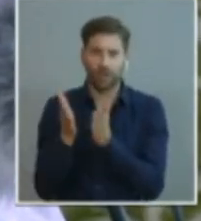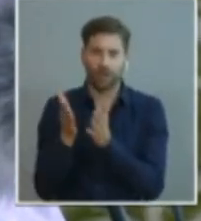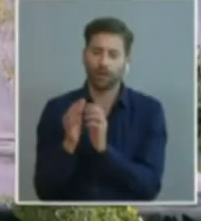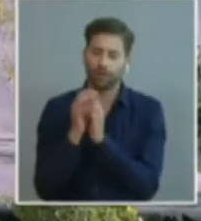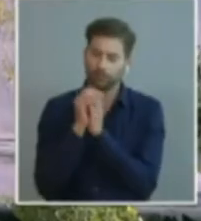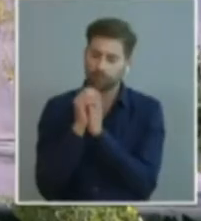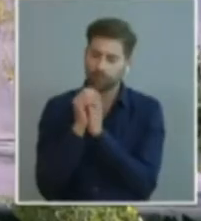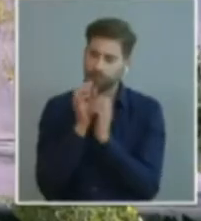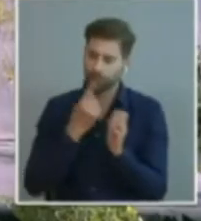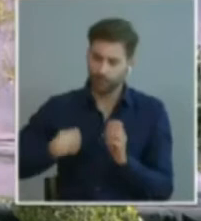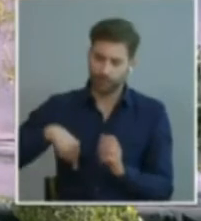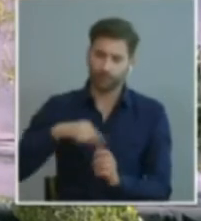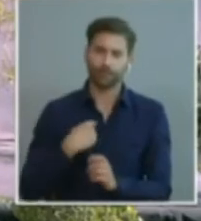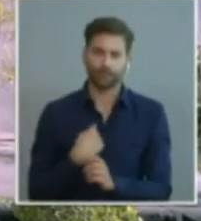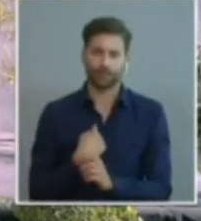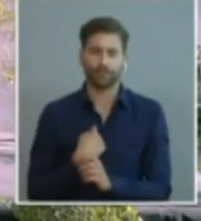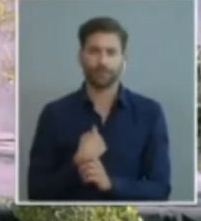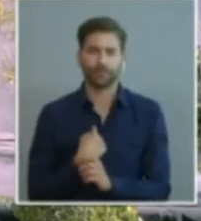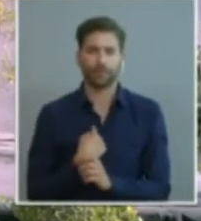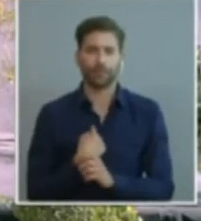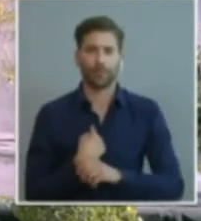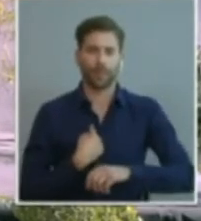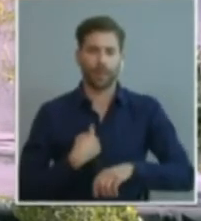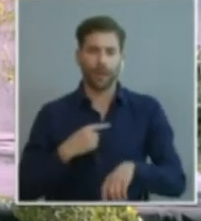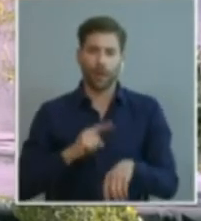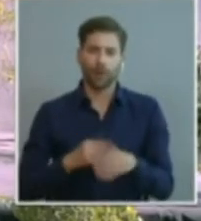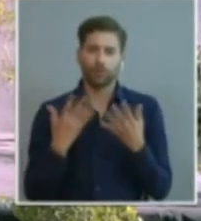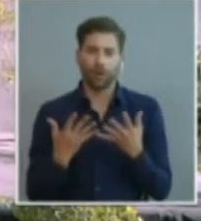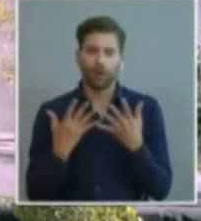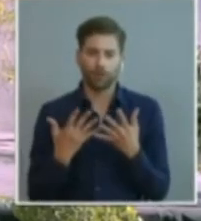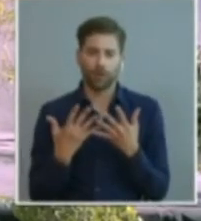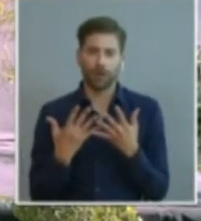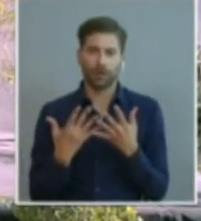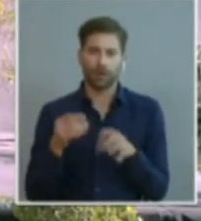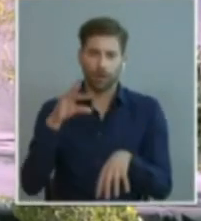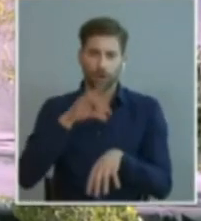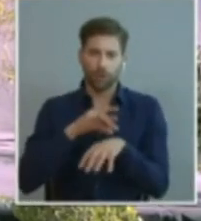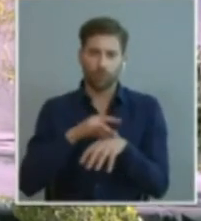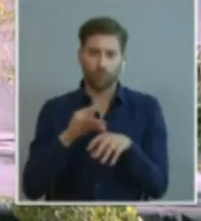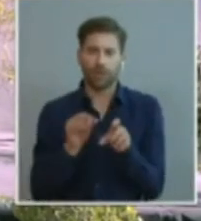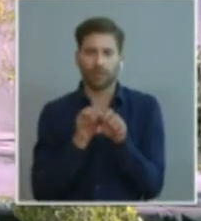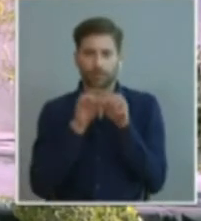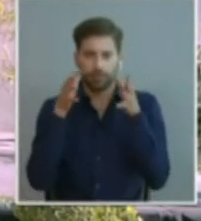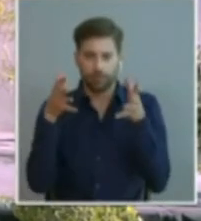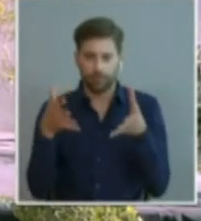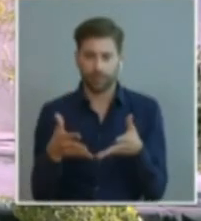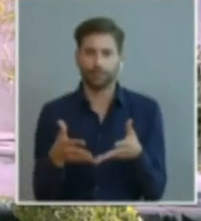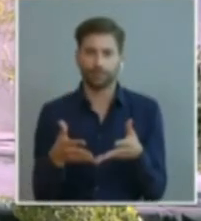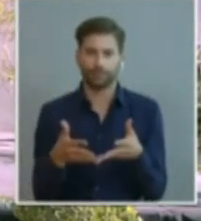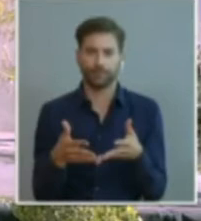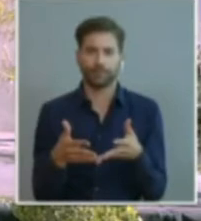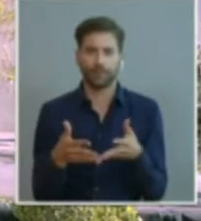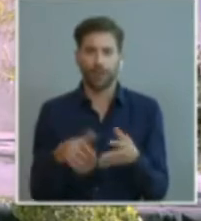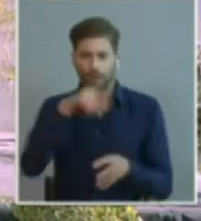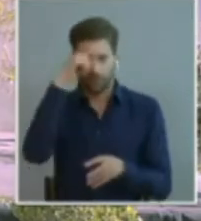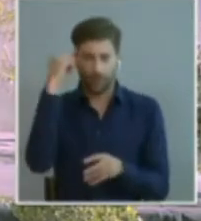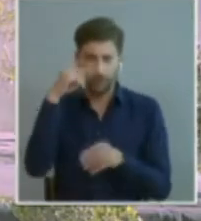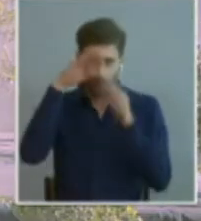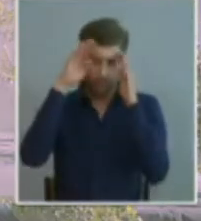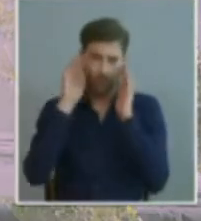nós. E neste tempo de pandemia, de dificuldade, eis que ela nos